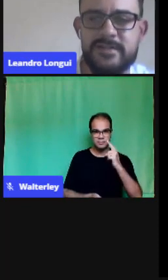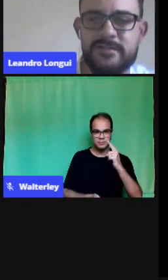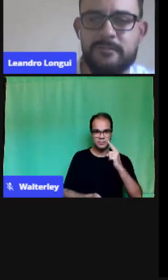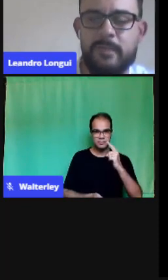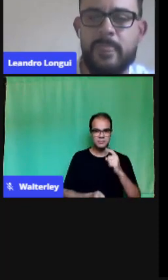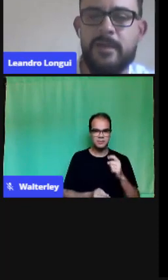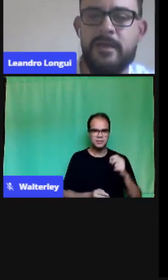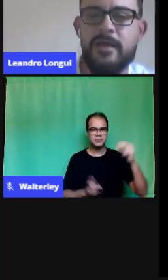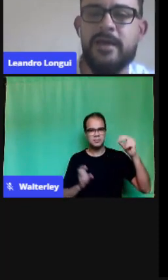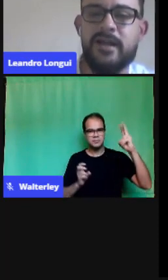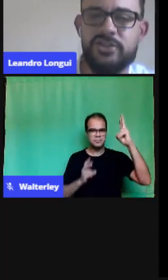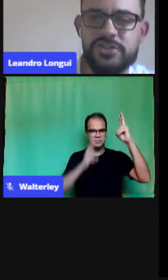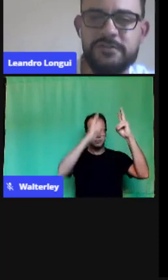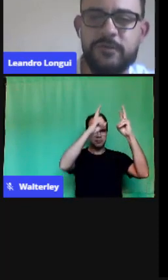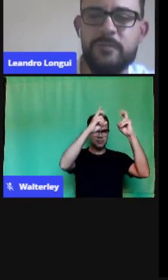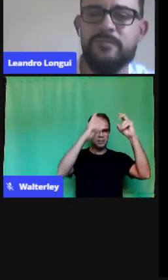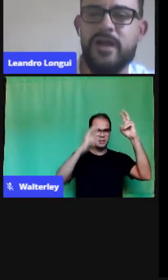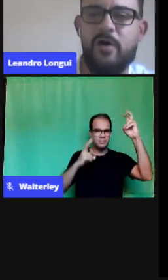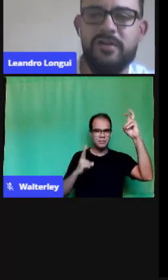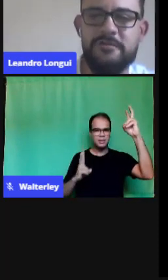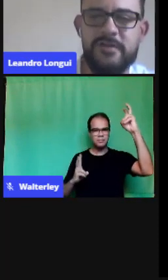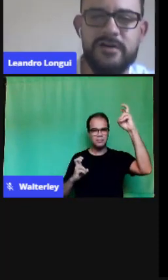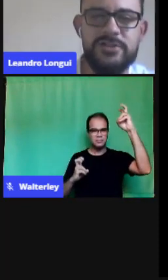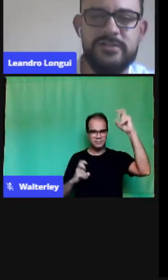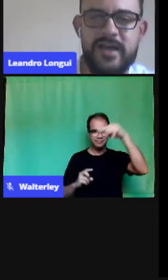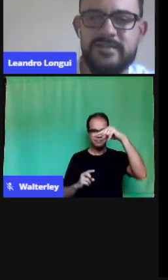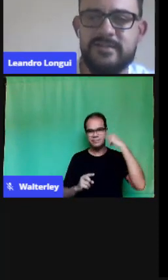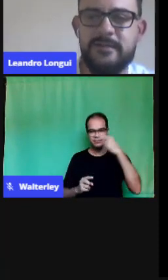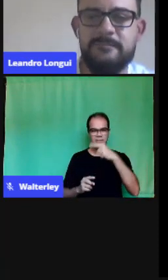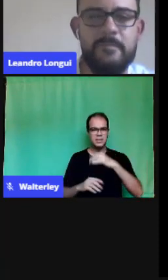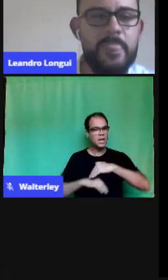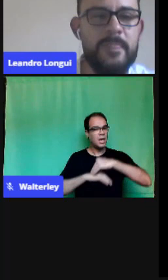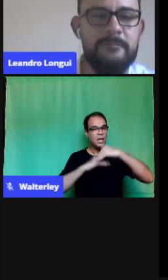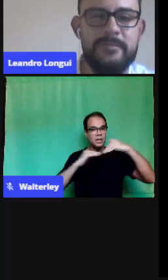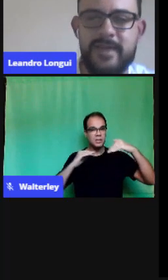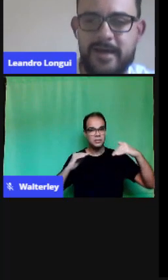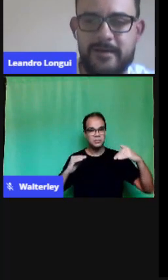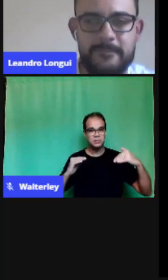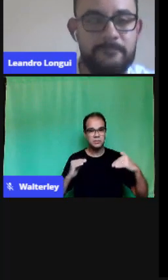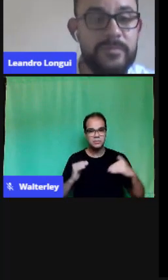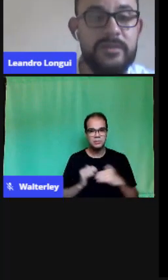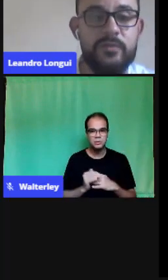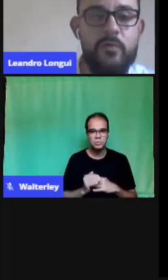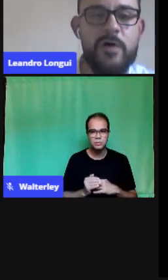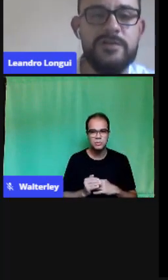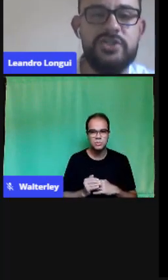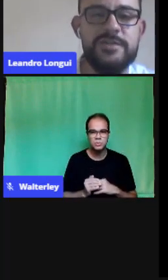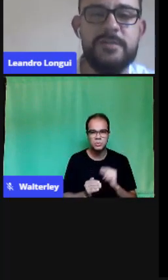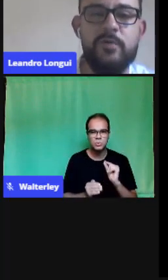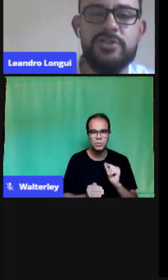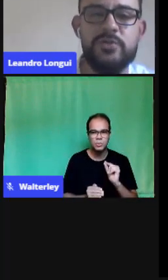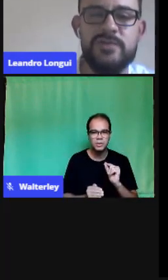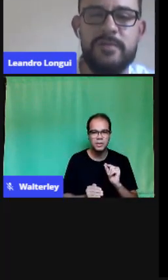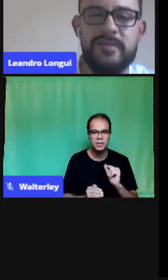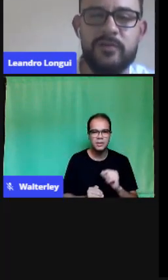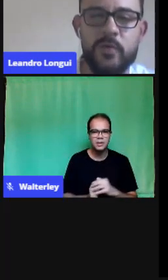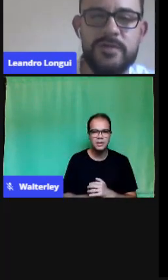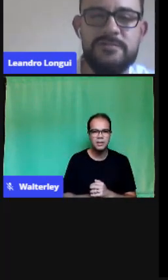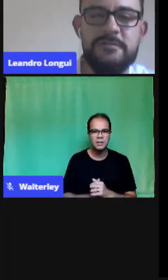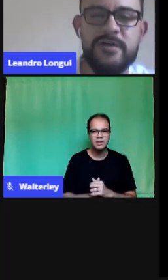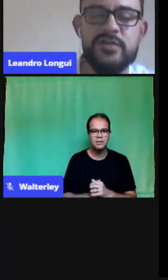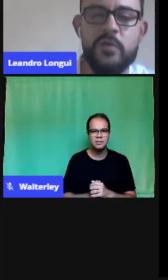revolucionário francês, relativo ao levante desta terra, no qual se diz que podiam